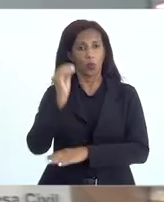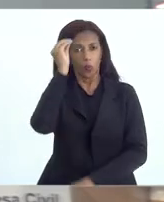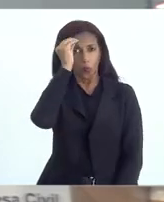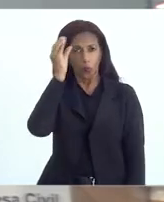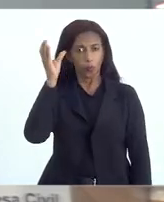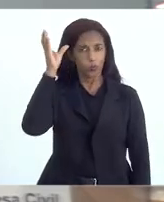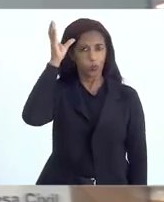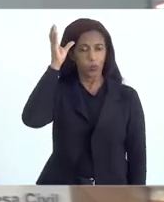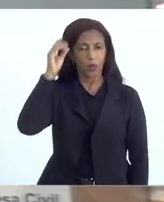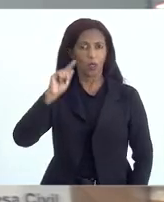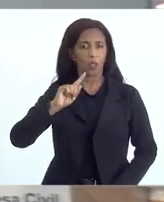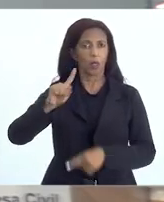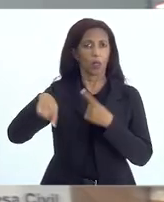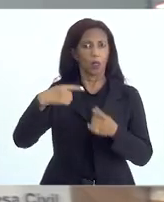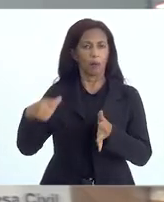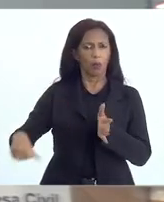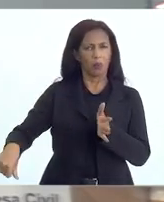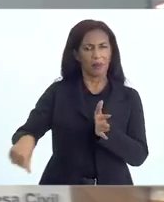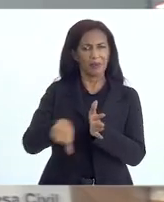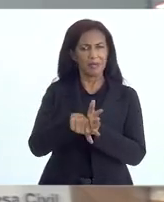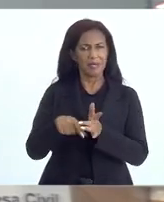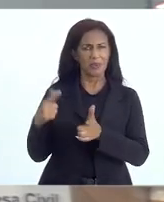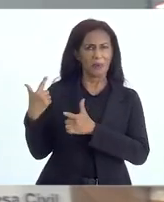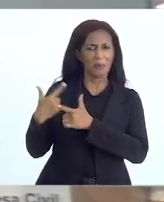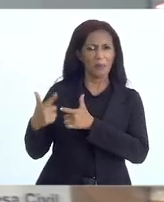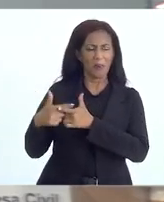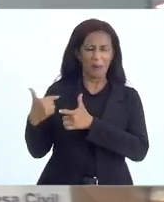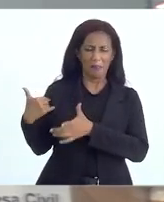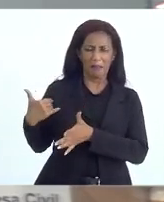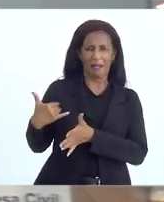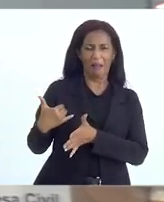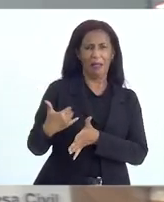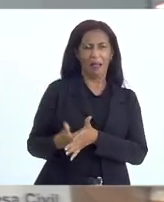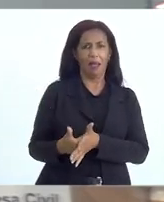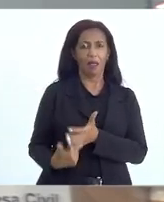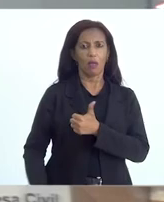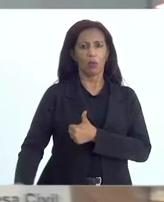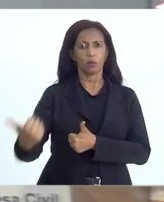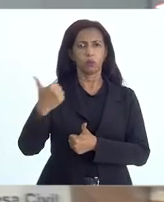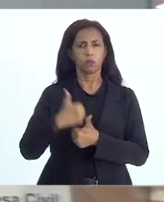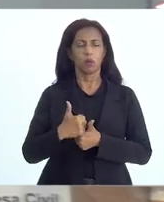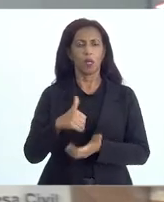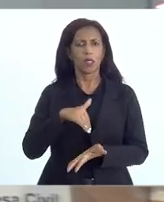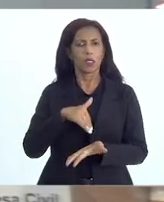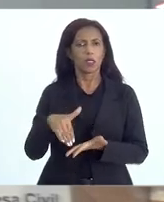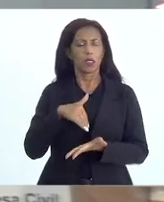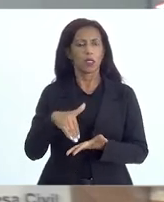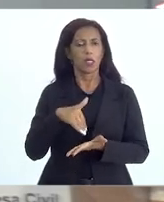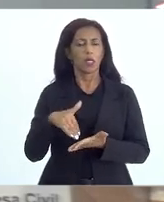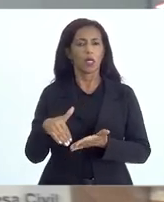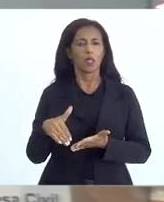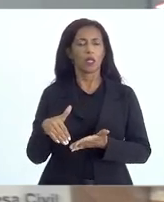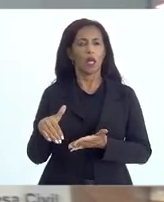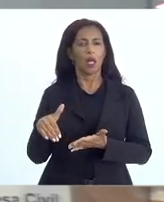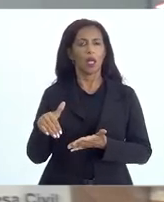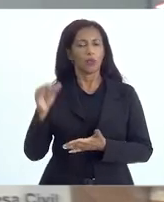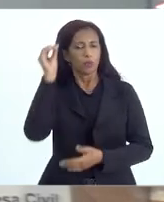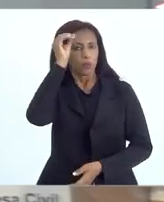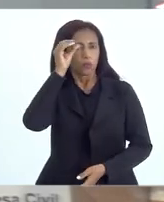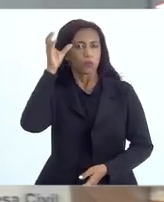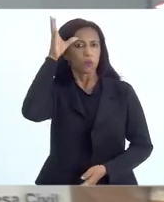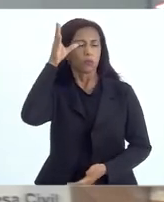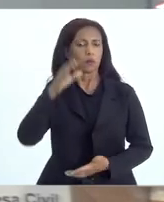depois numa crise gravíssima que o estado vinha enfrentando assumir o cargo de Secretário de estado de Cultura